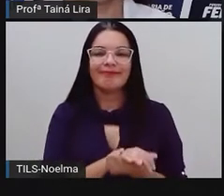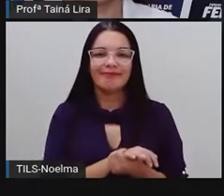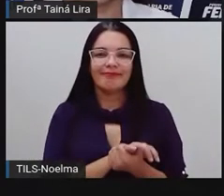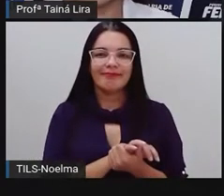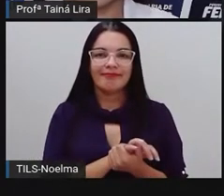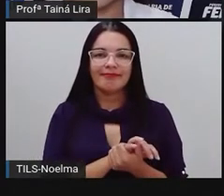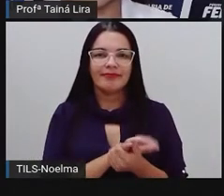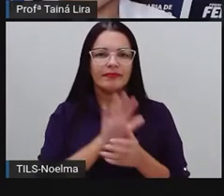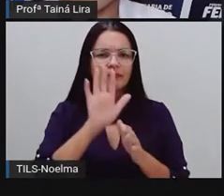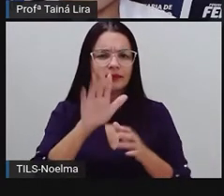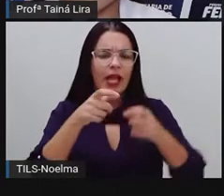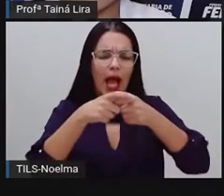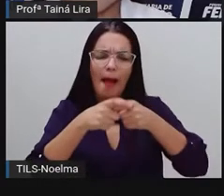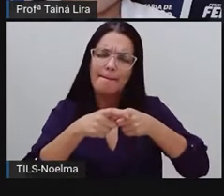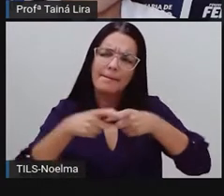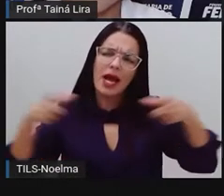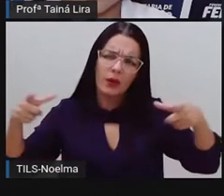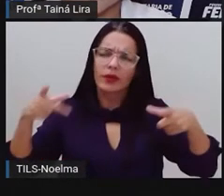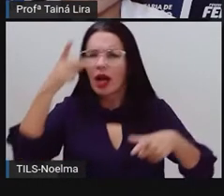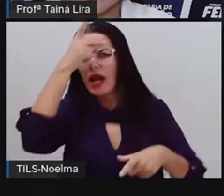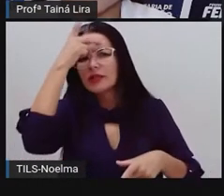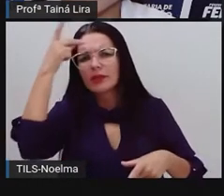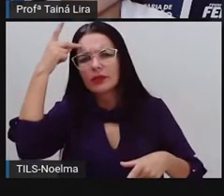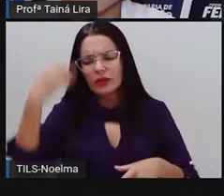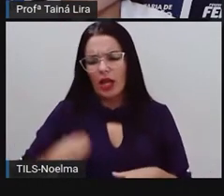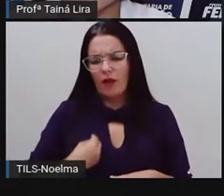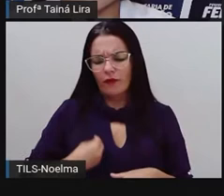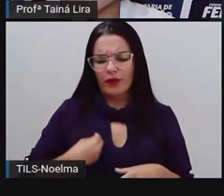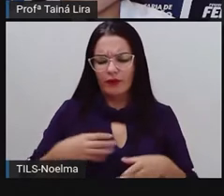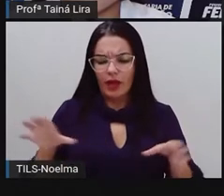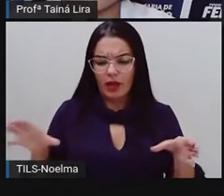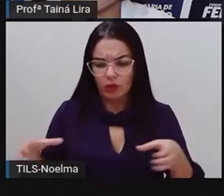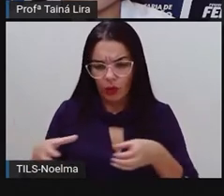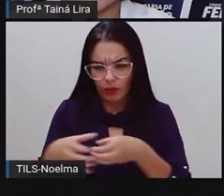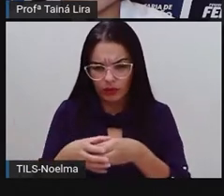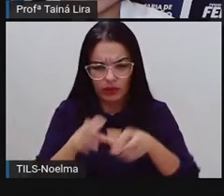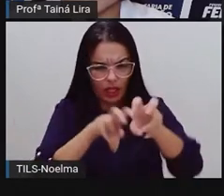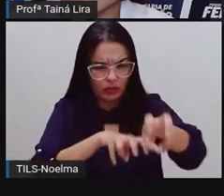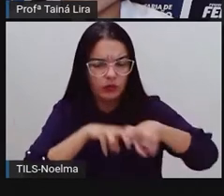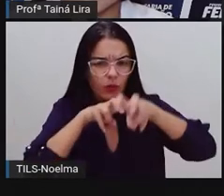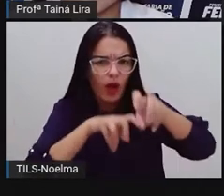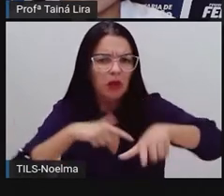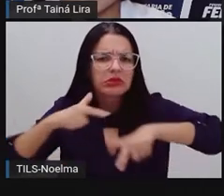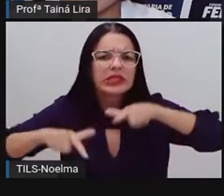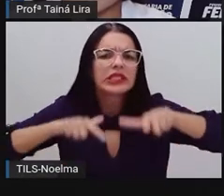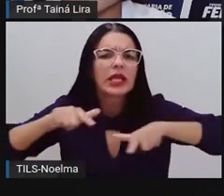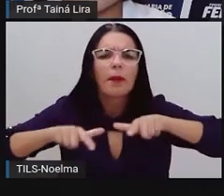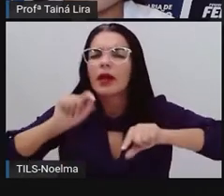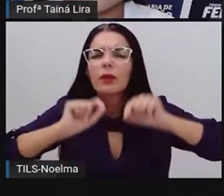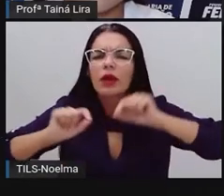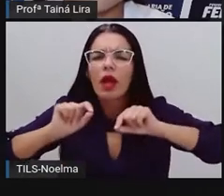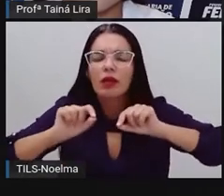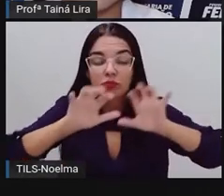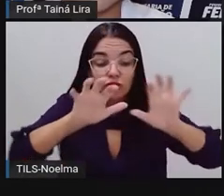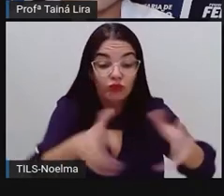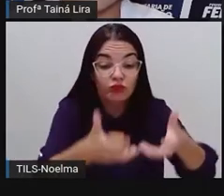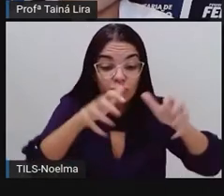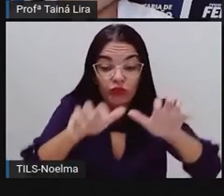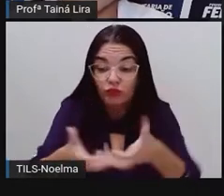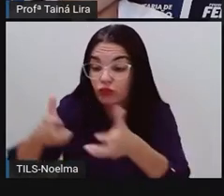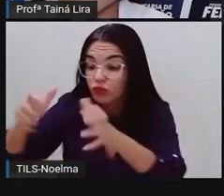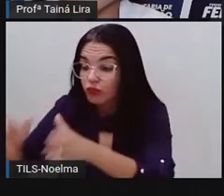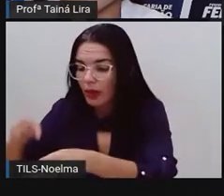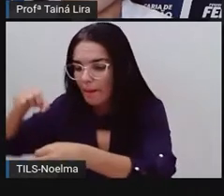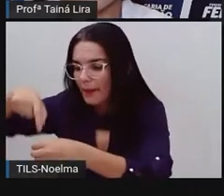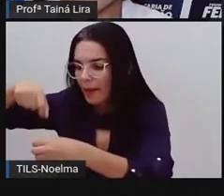e a maioria das pessoas que vivem na comunidade Rural trabalha cuidando da lavoura e do Gado as pessoas que cuidam